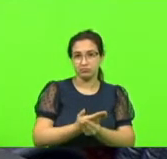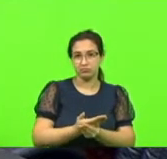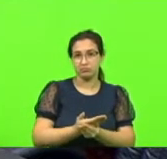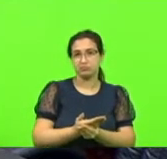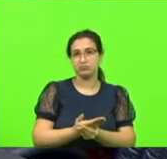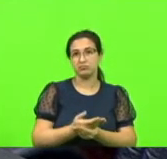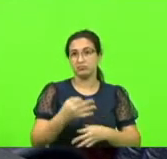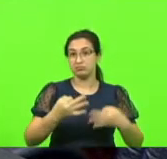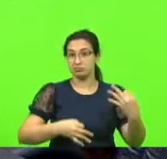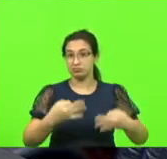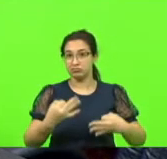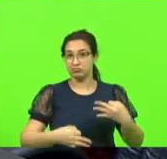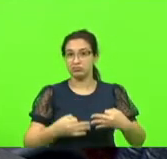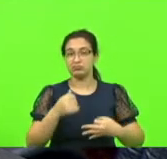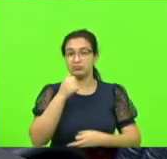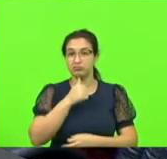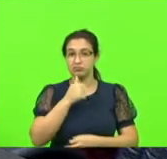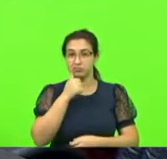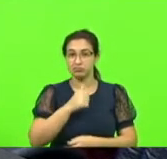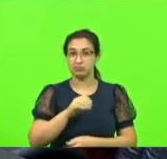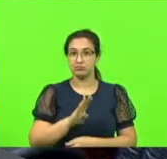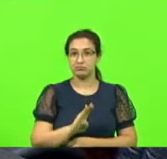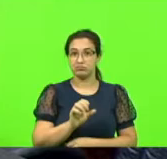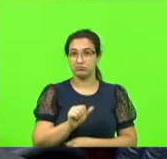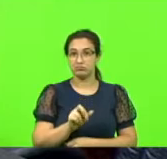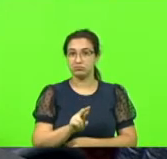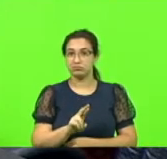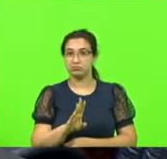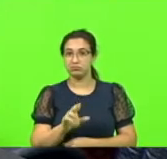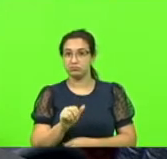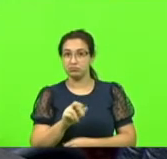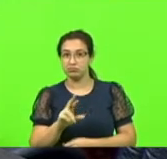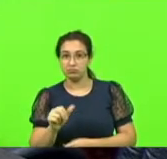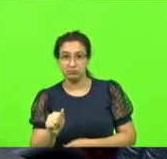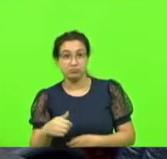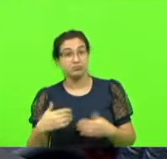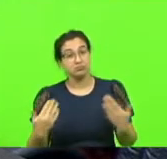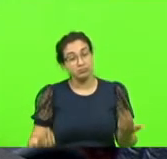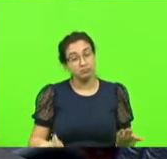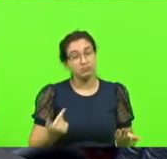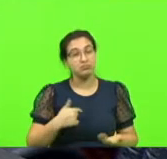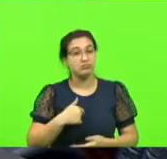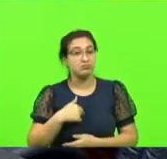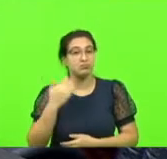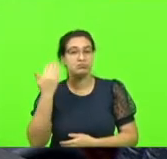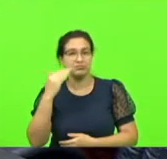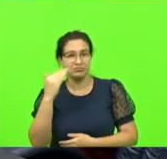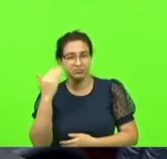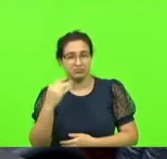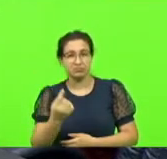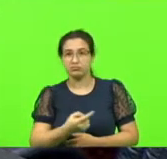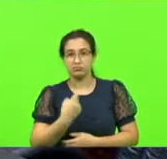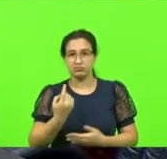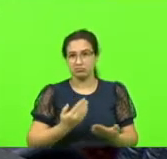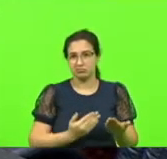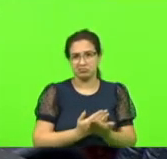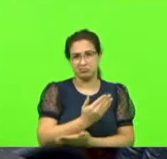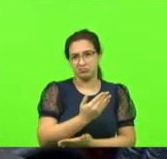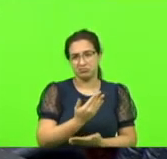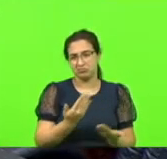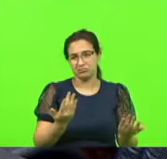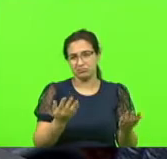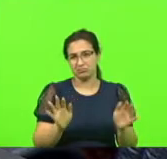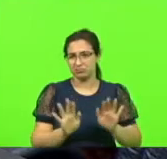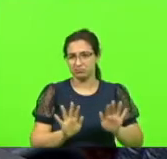a senhora Bárbara Hartmann. Então, por isso que eu entendo que nós não deveríamos aprovar essa moção.